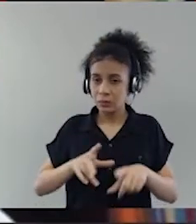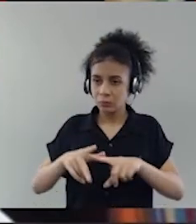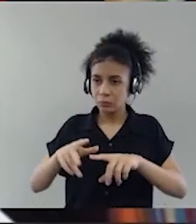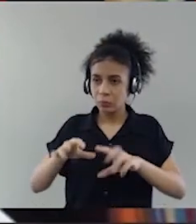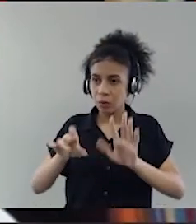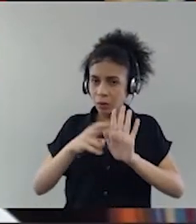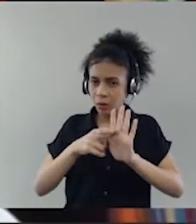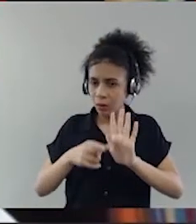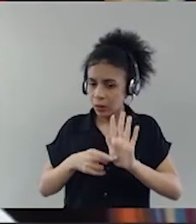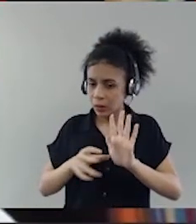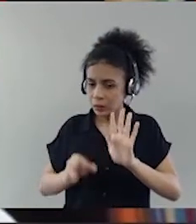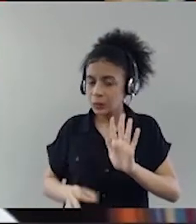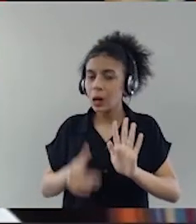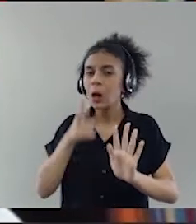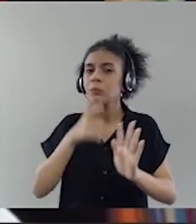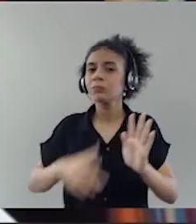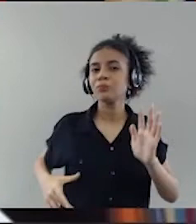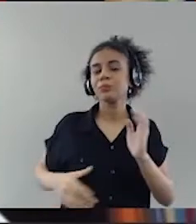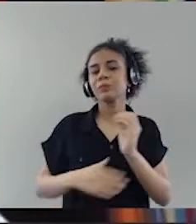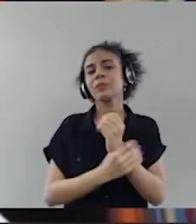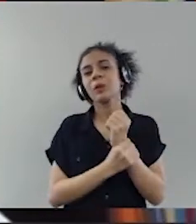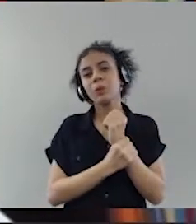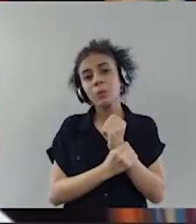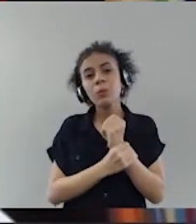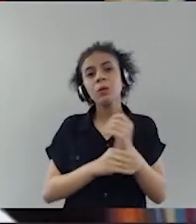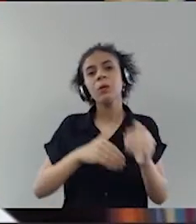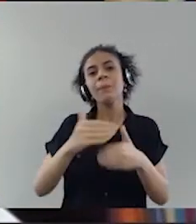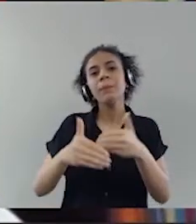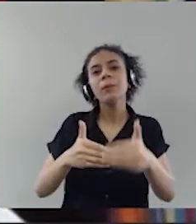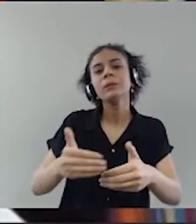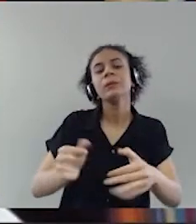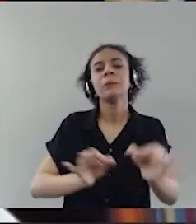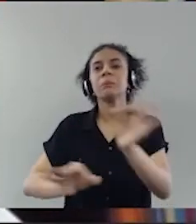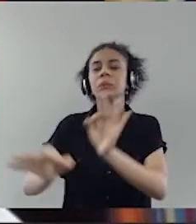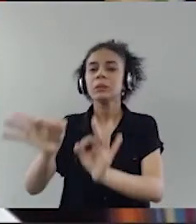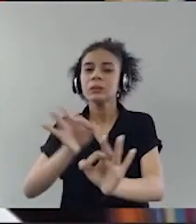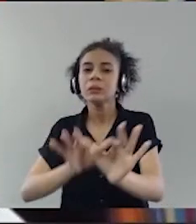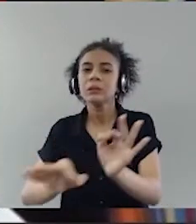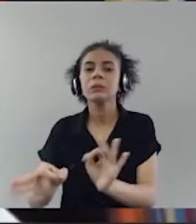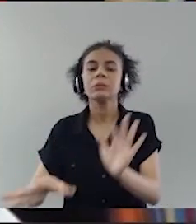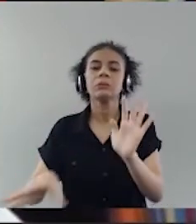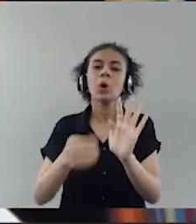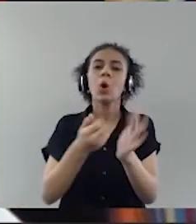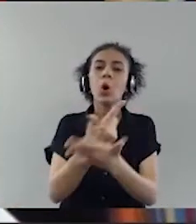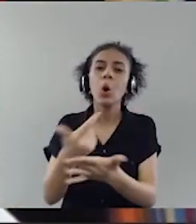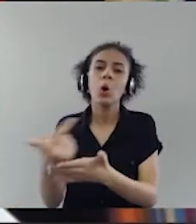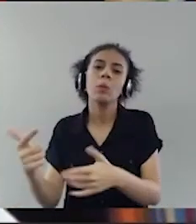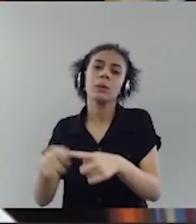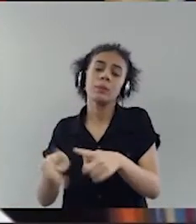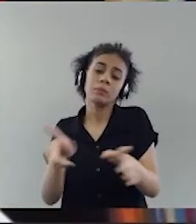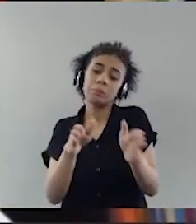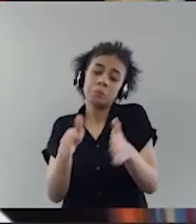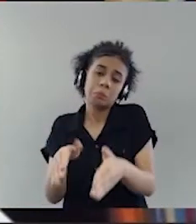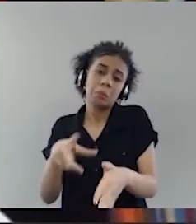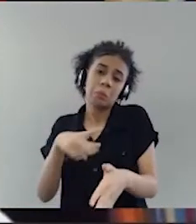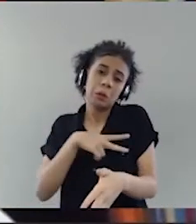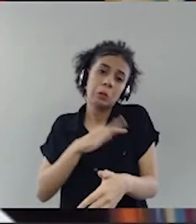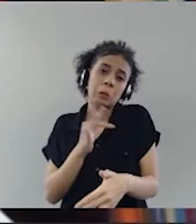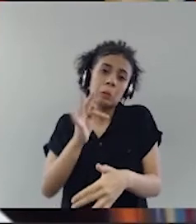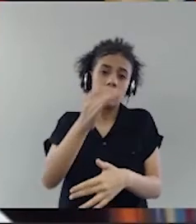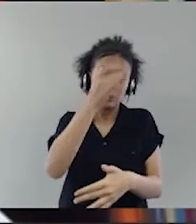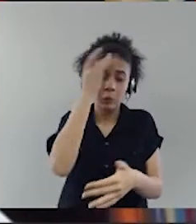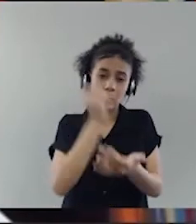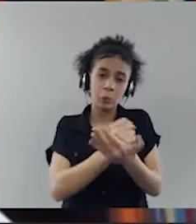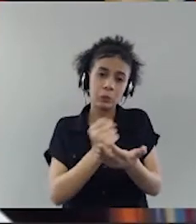para conceder a segurança necessária ao processo de planejamento, às aquisições e também ao particular, ao futuro contratado